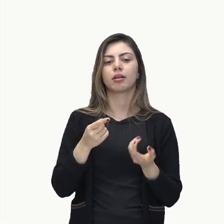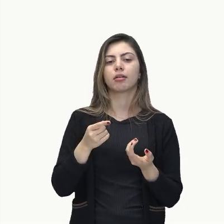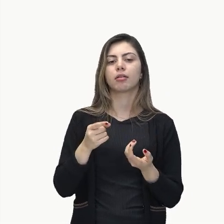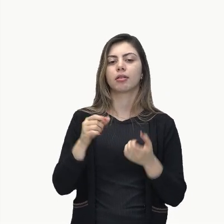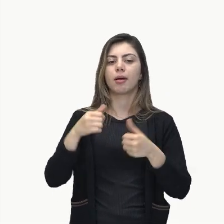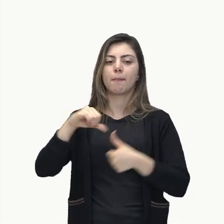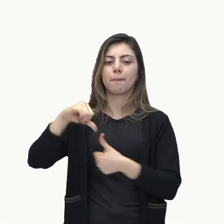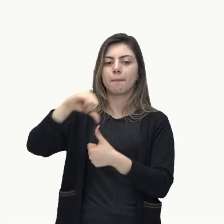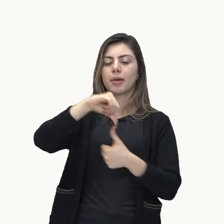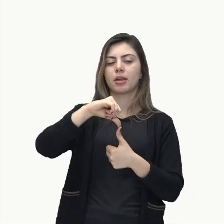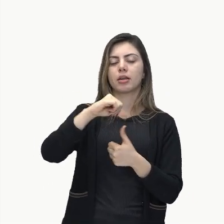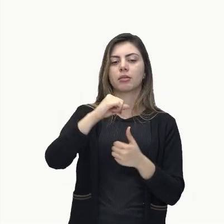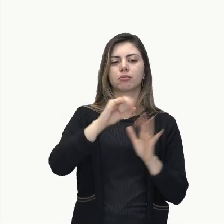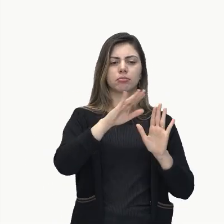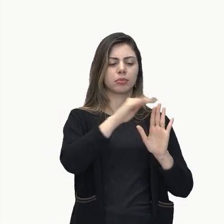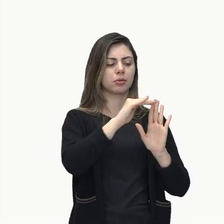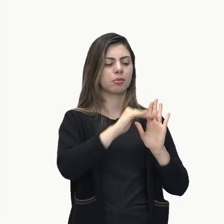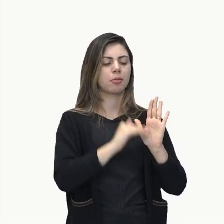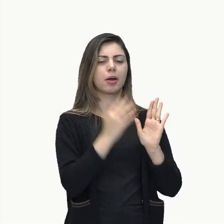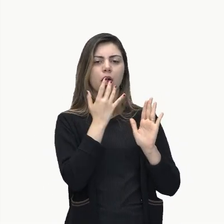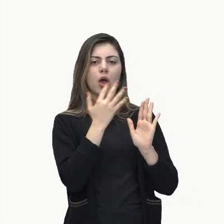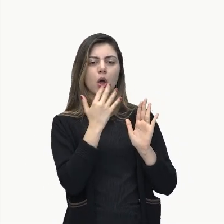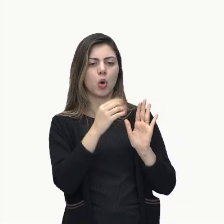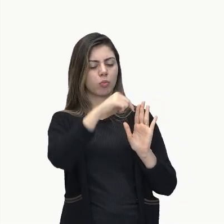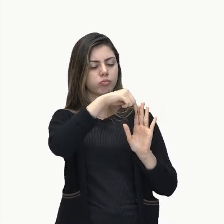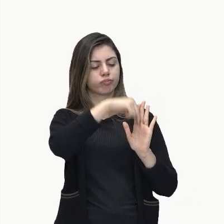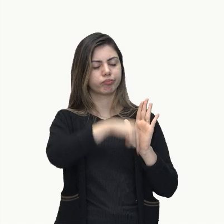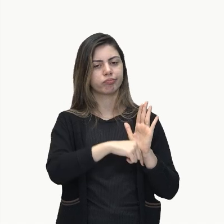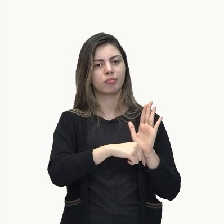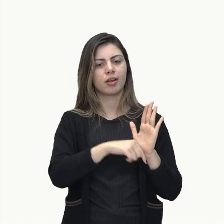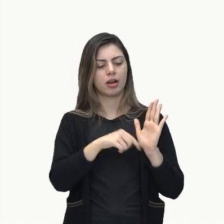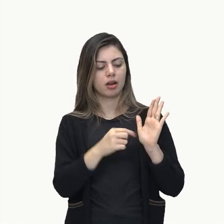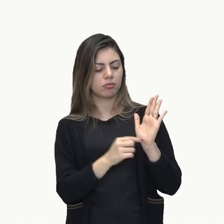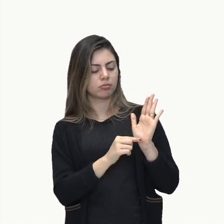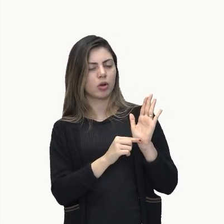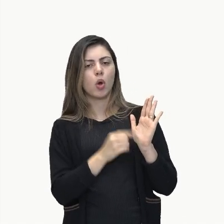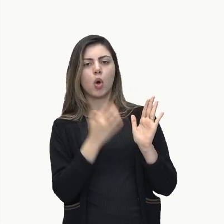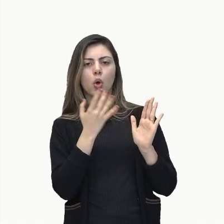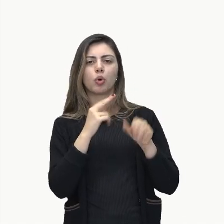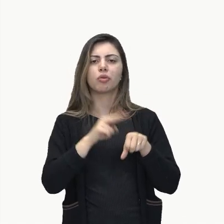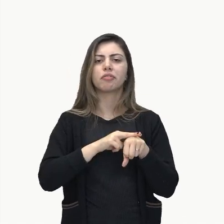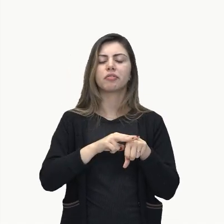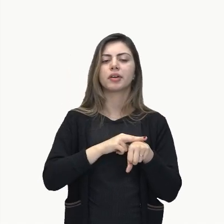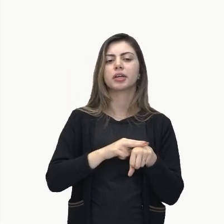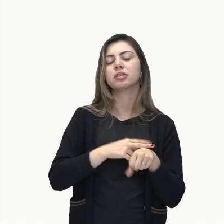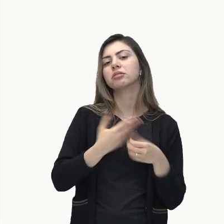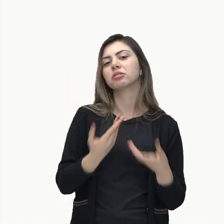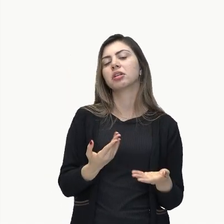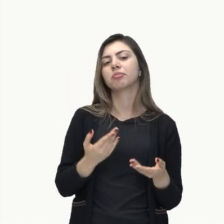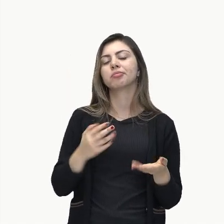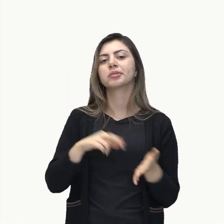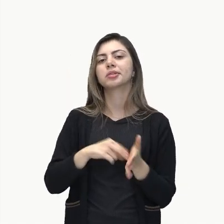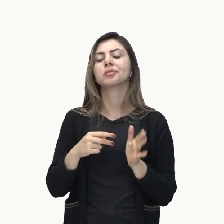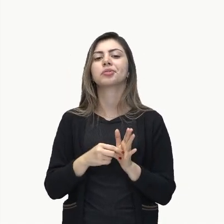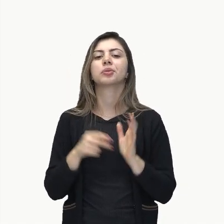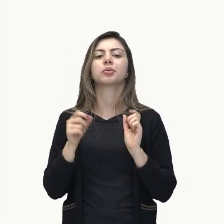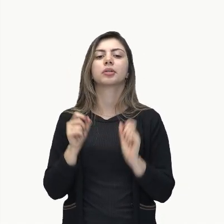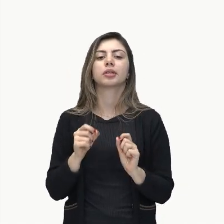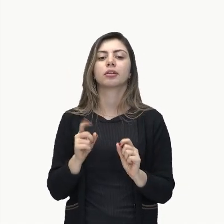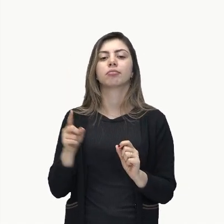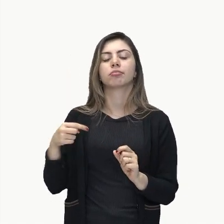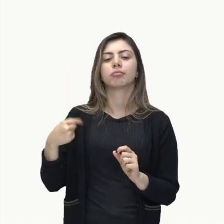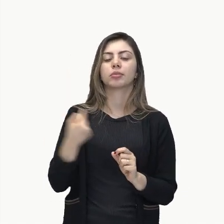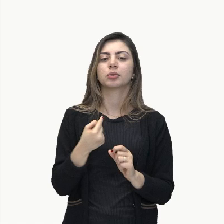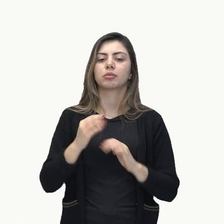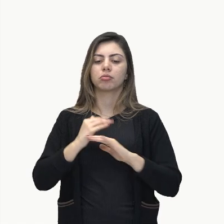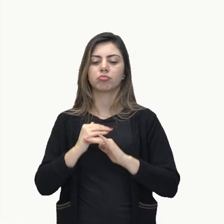paleta de cores, quanto mais próximo nós estamos do verde, menores são as altitudes, ou seja, nós estamos